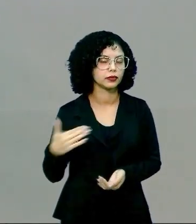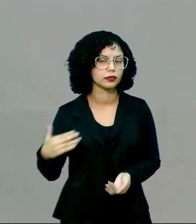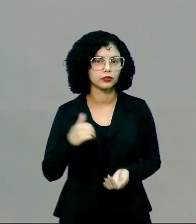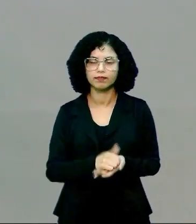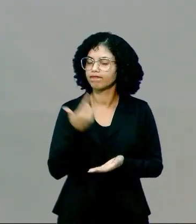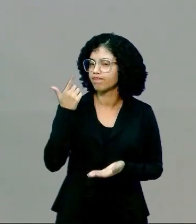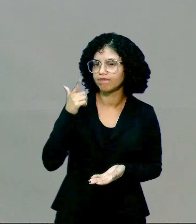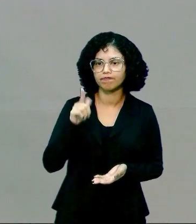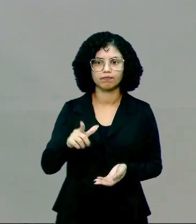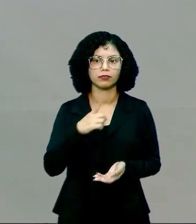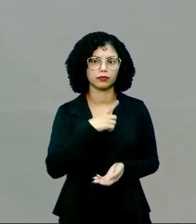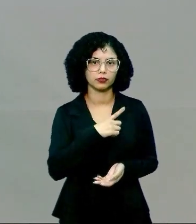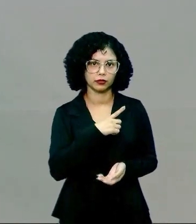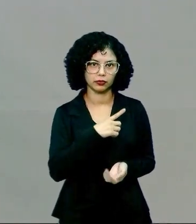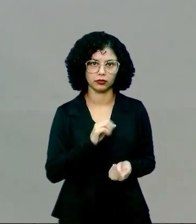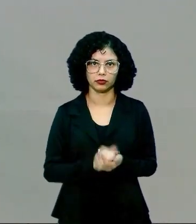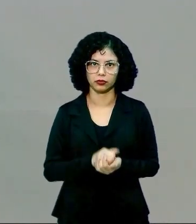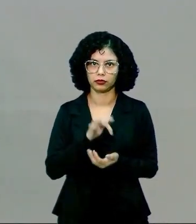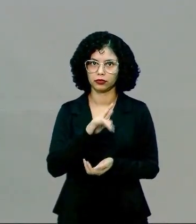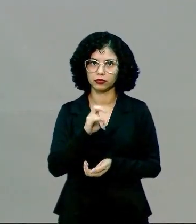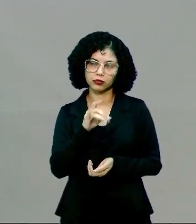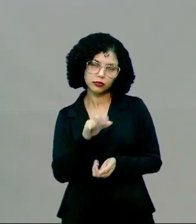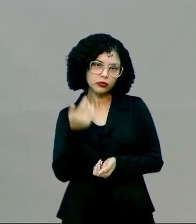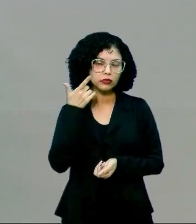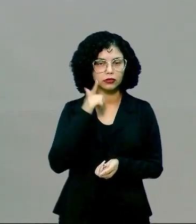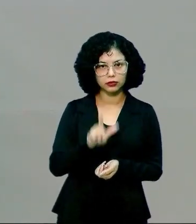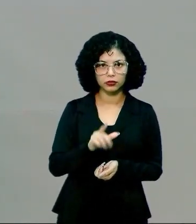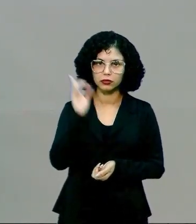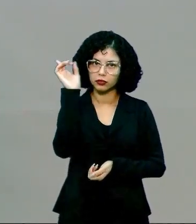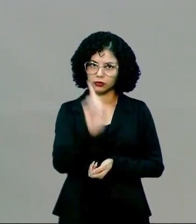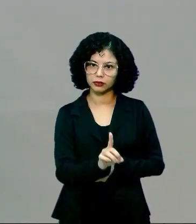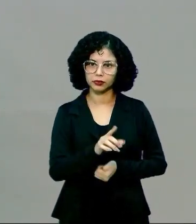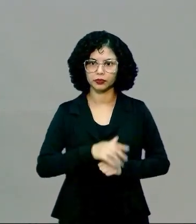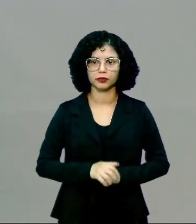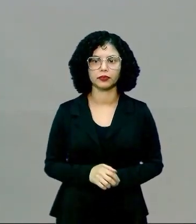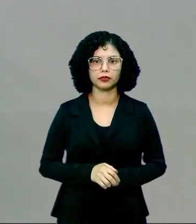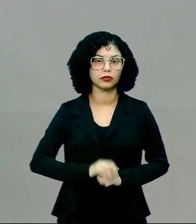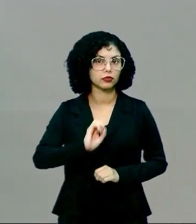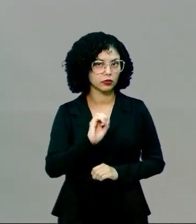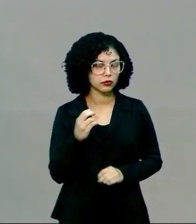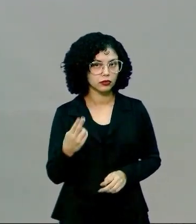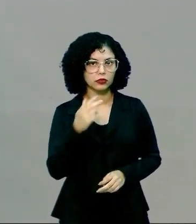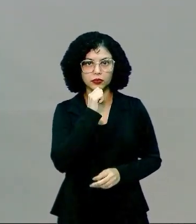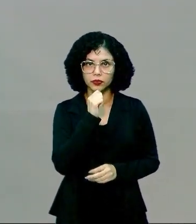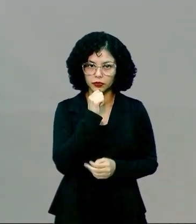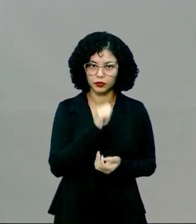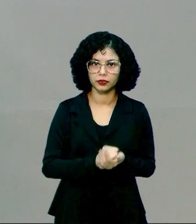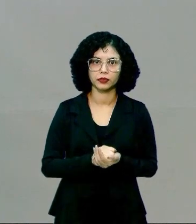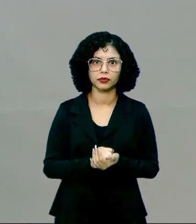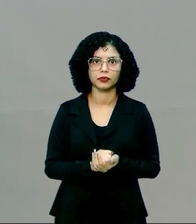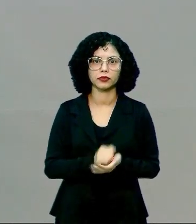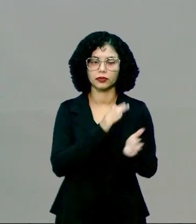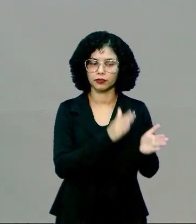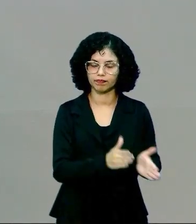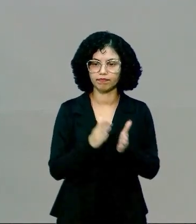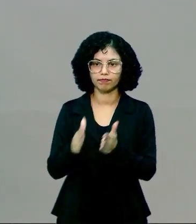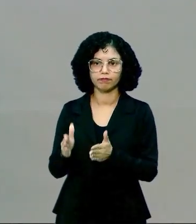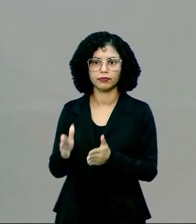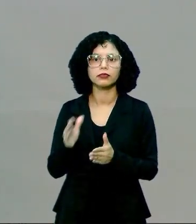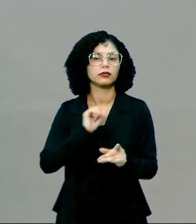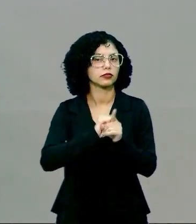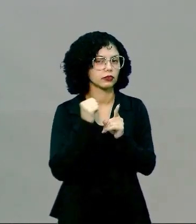quando eles não conseguem ter a efetividade na garantia de direitos. Ou seja, nós temos uma parcela da